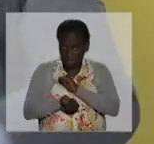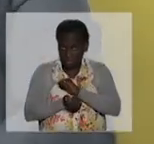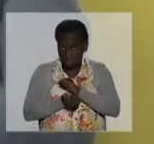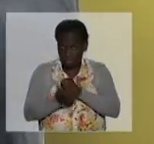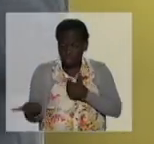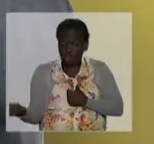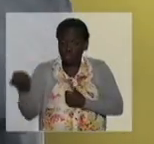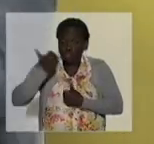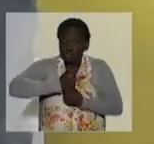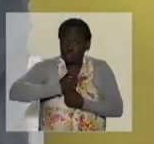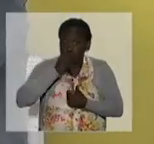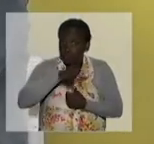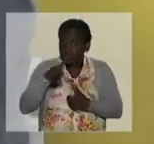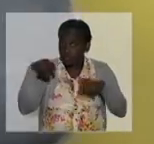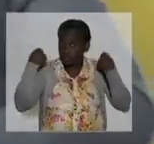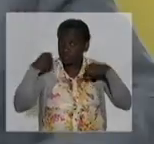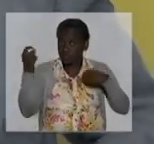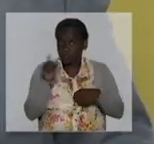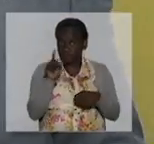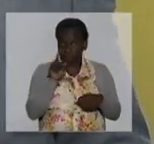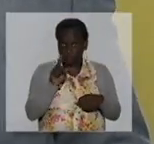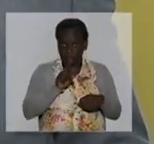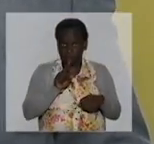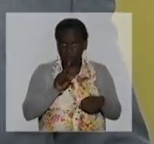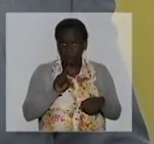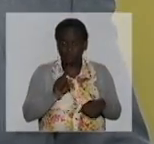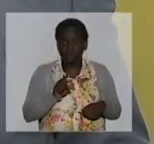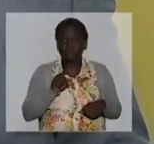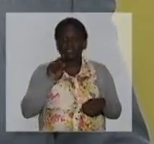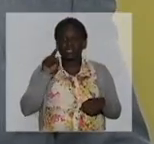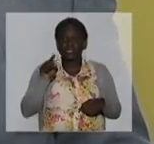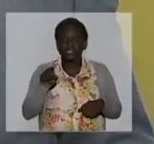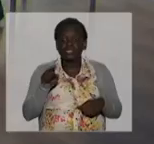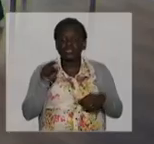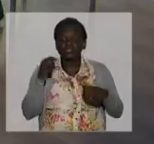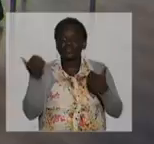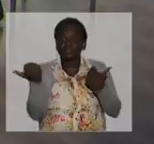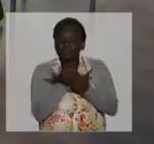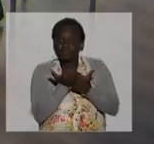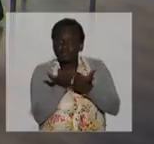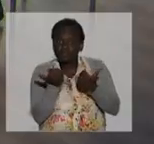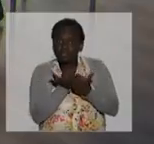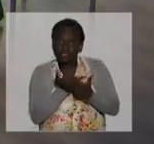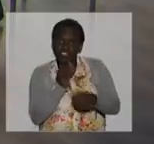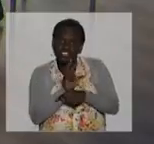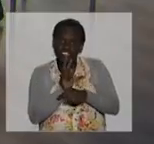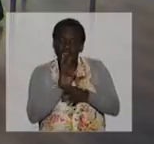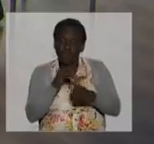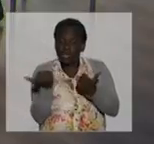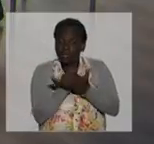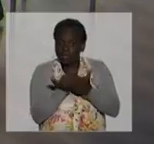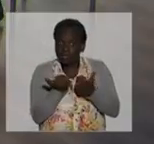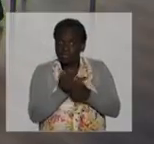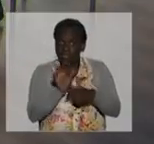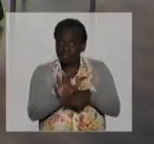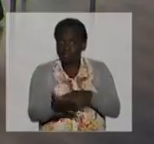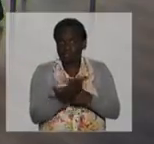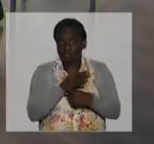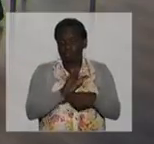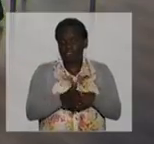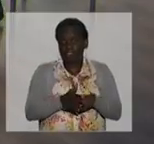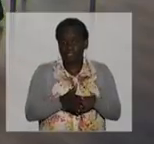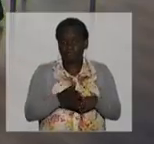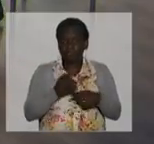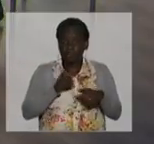ex-atleta substituindo um professor de educação física. É ele estar ali como uma espécie de